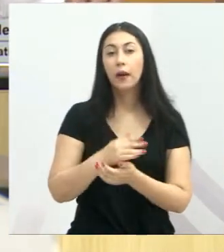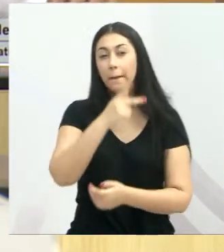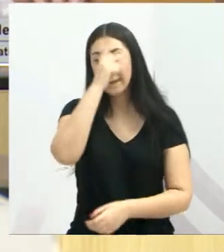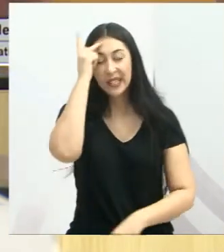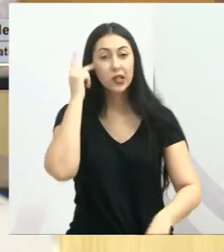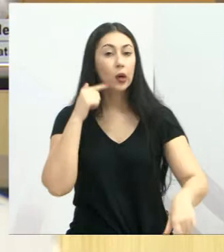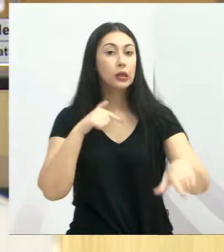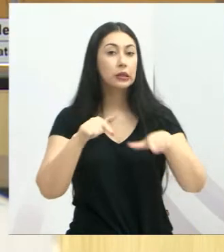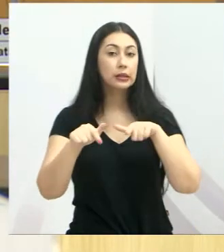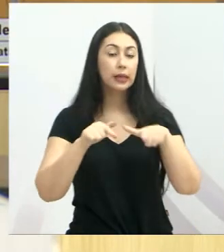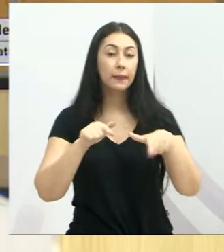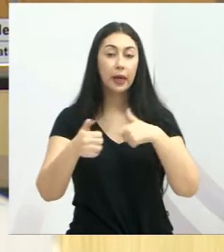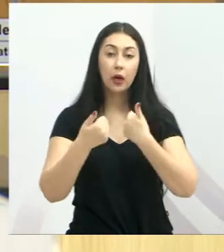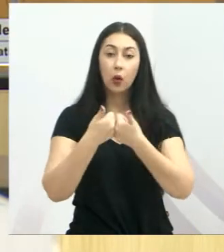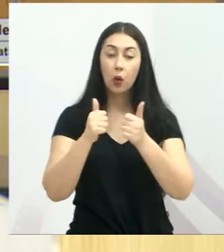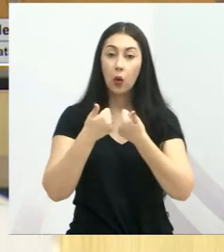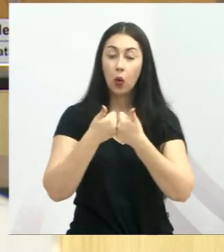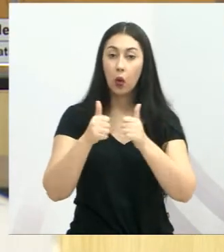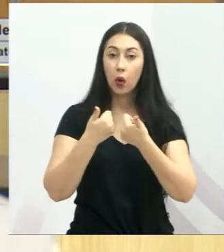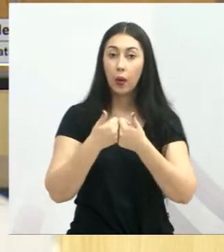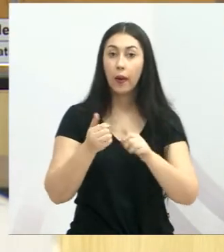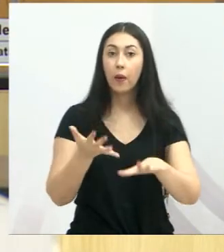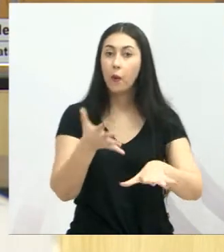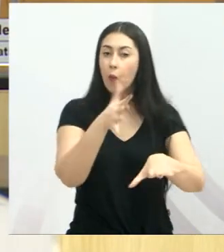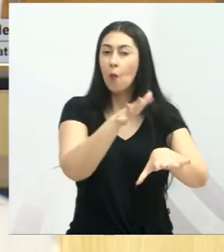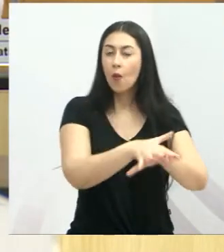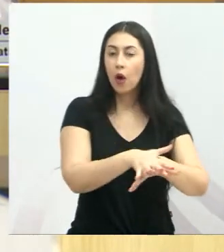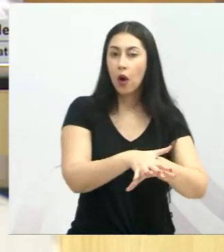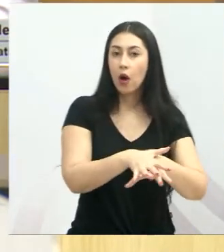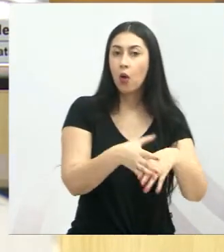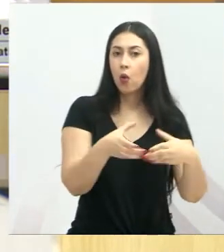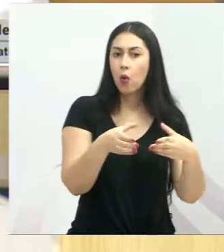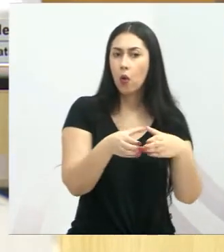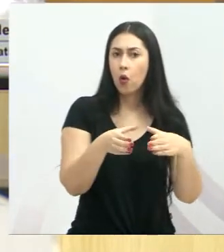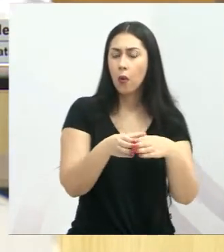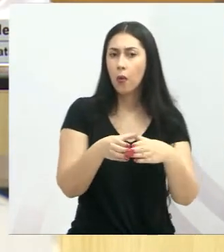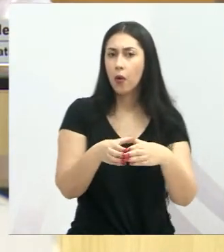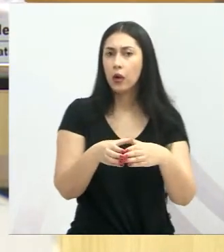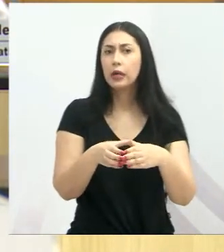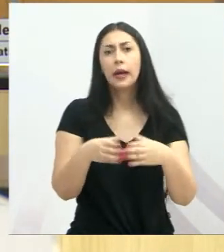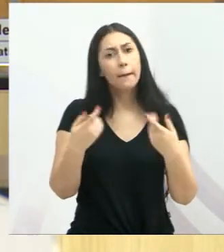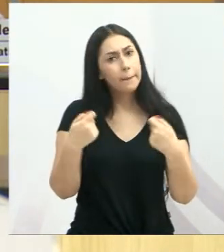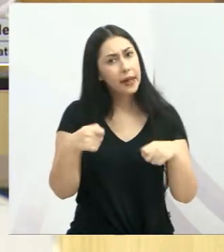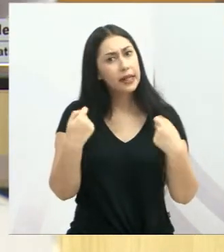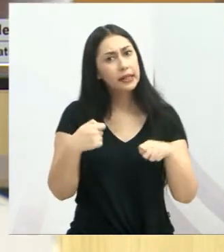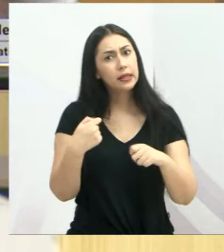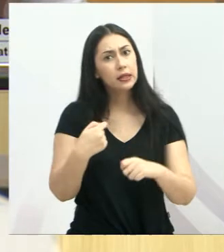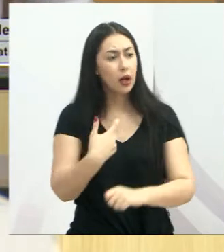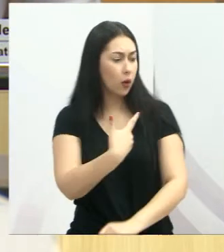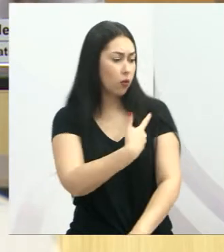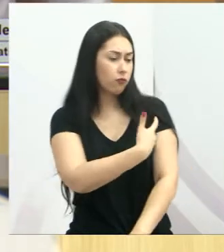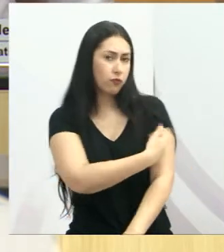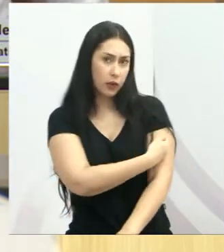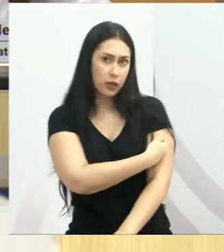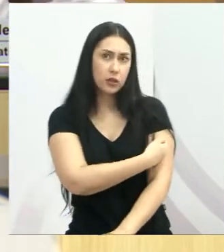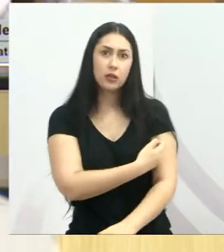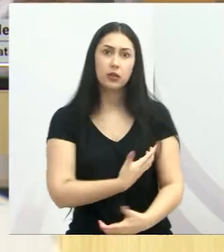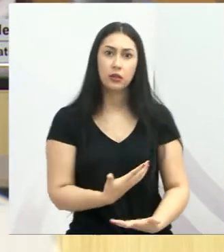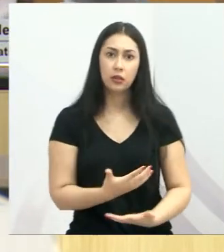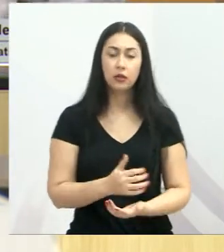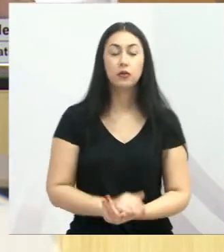de passageiros entre os grupos prioritários para imunização contra a